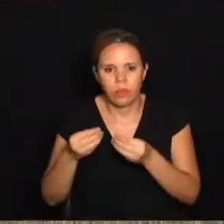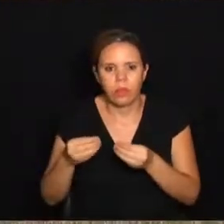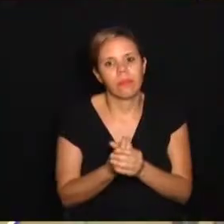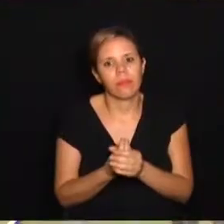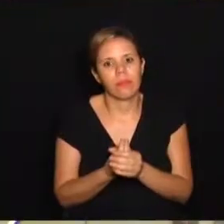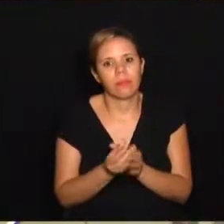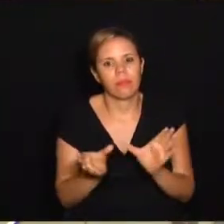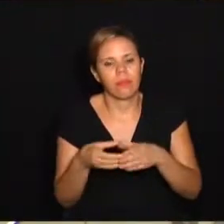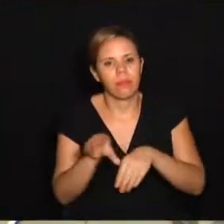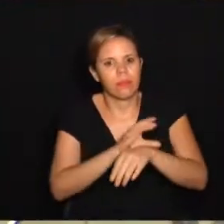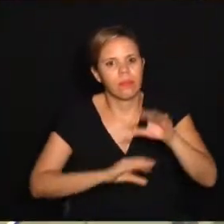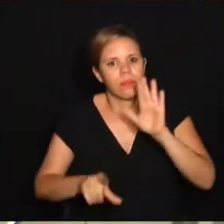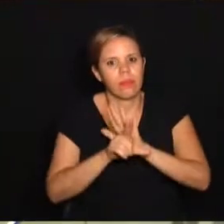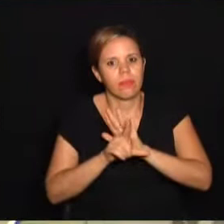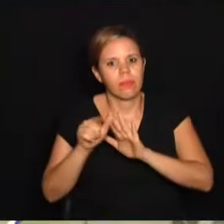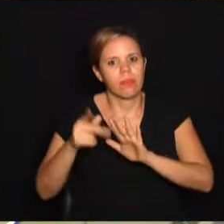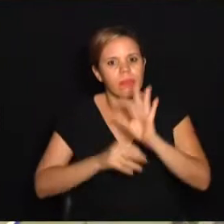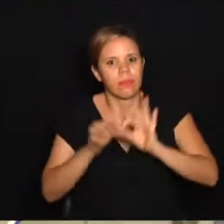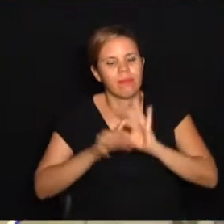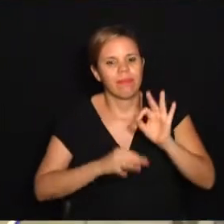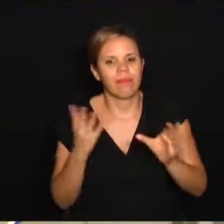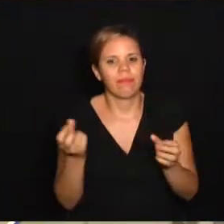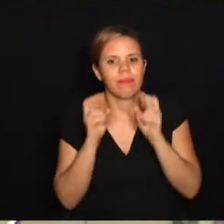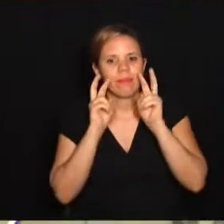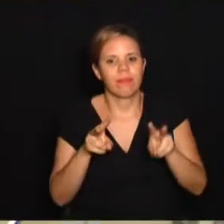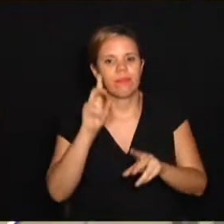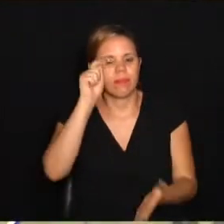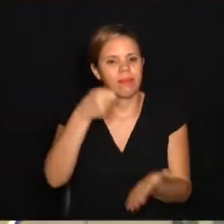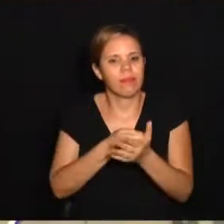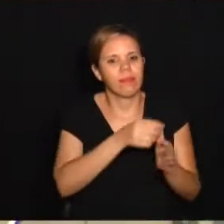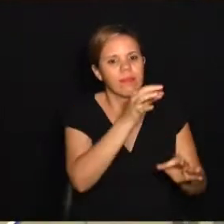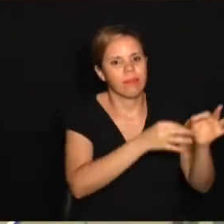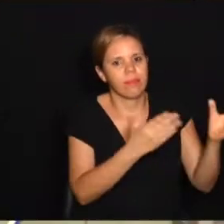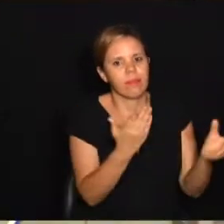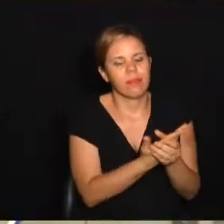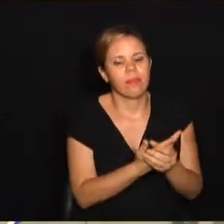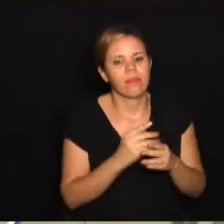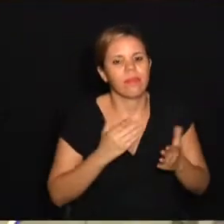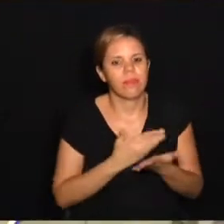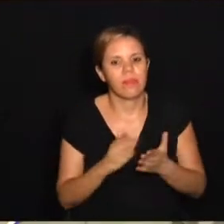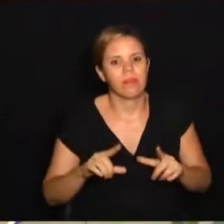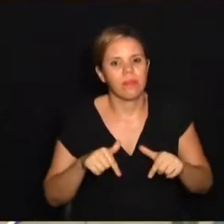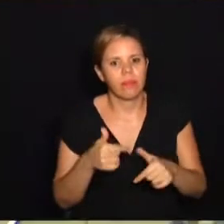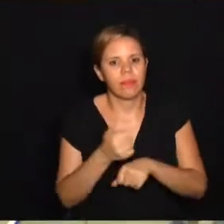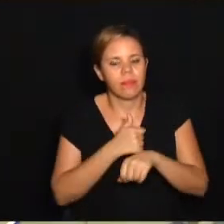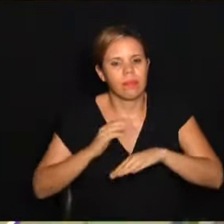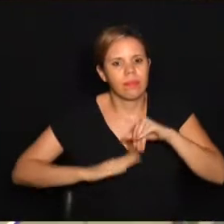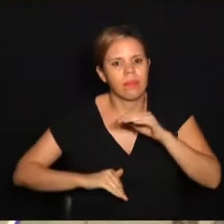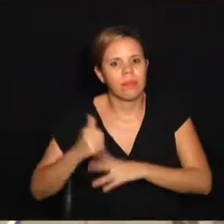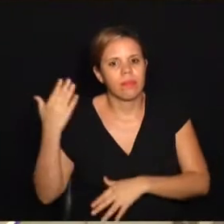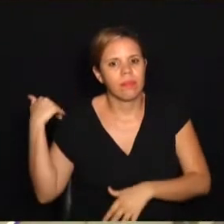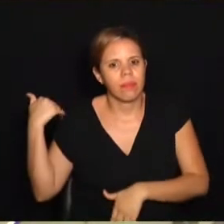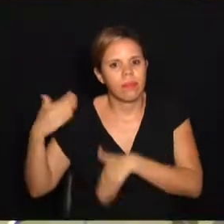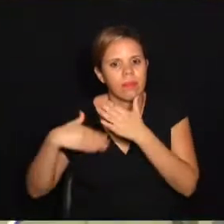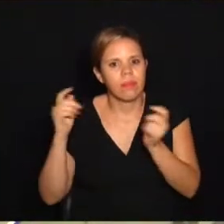refletindo na cidade a reunião aconteceu sem a presença do público uma vez que a câmera restringir a questão de pessoas no prédio